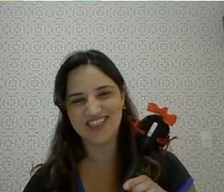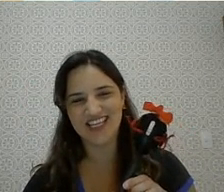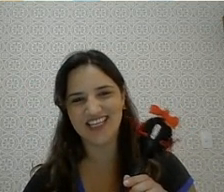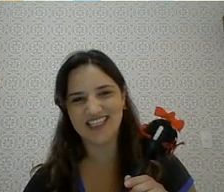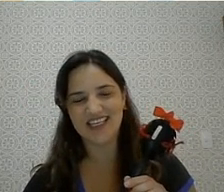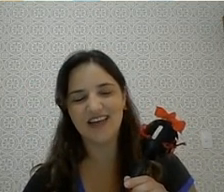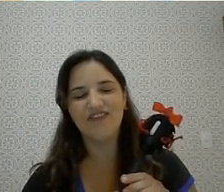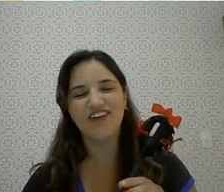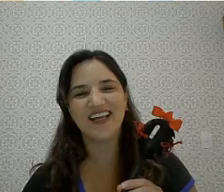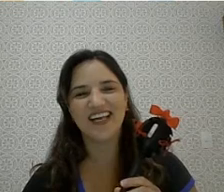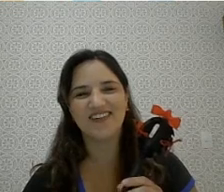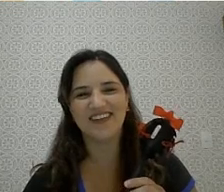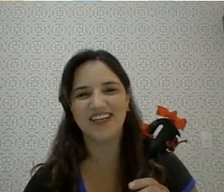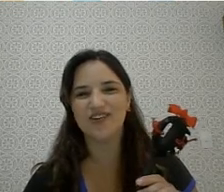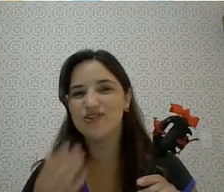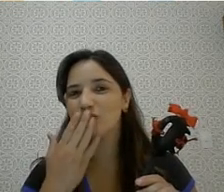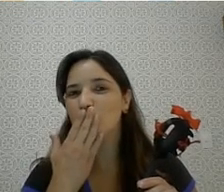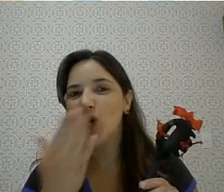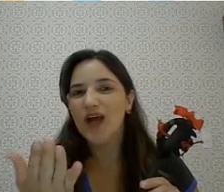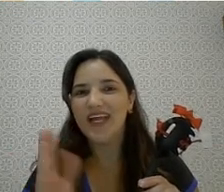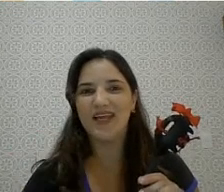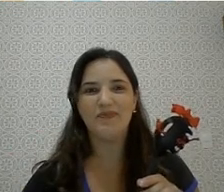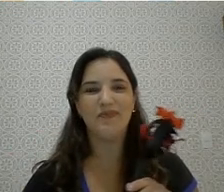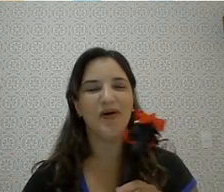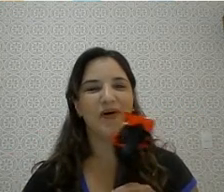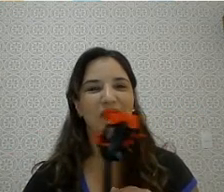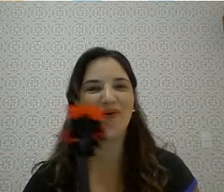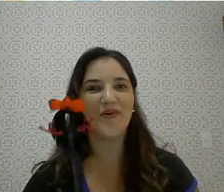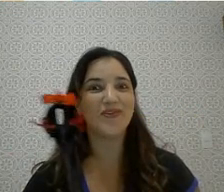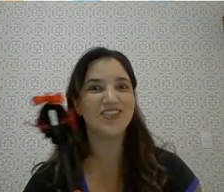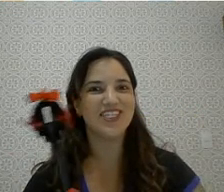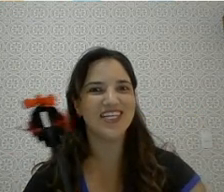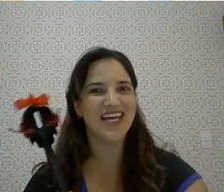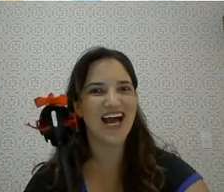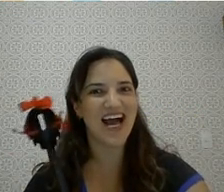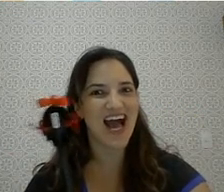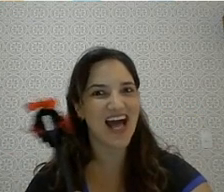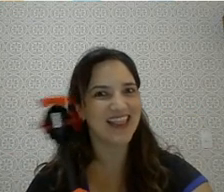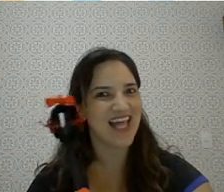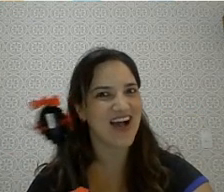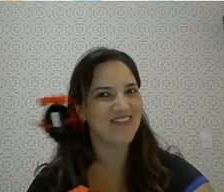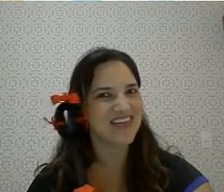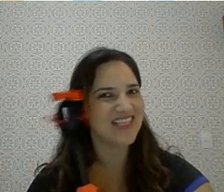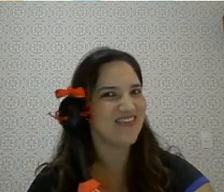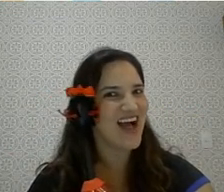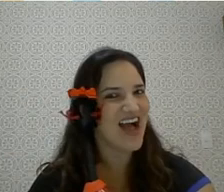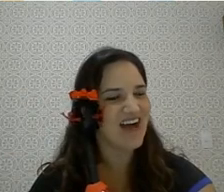criatividade de vocês. Fiquem com Deus. E bom dia,